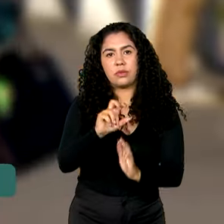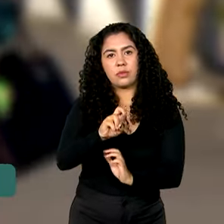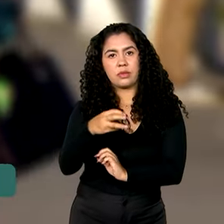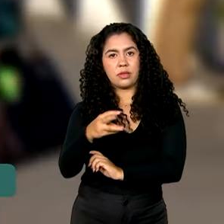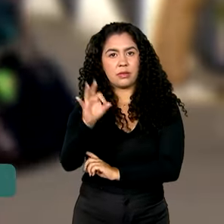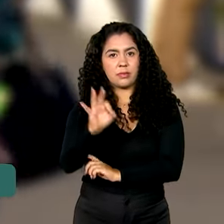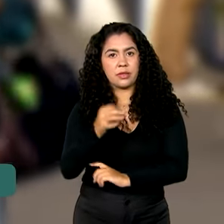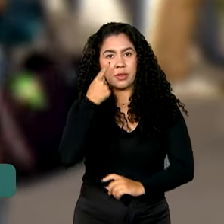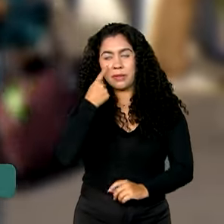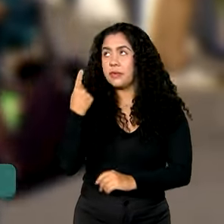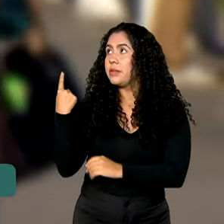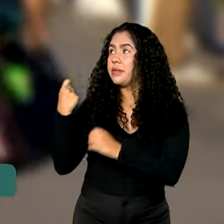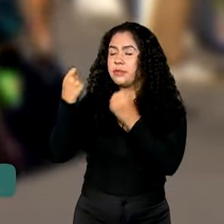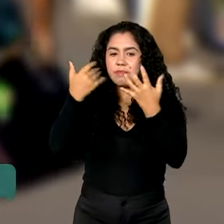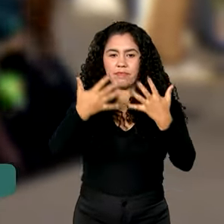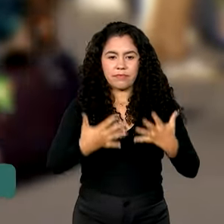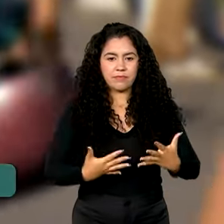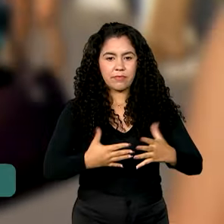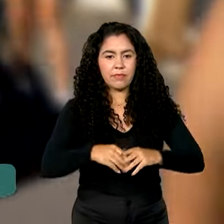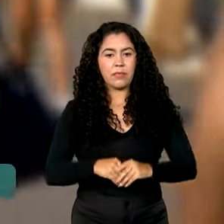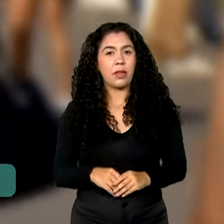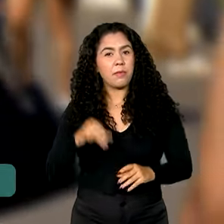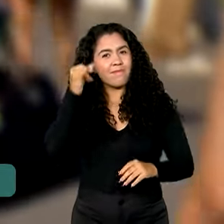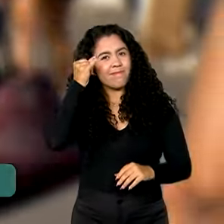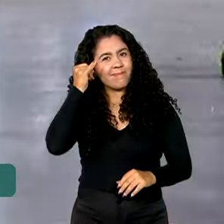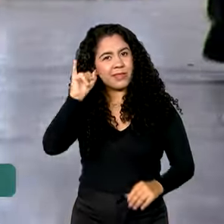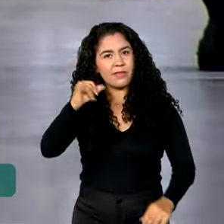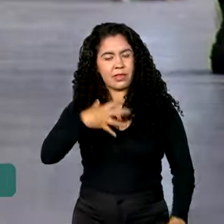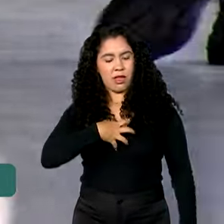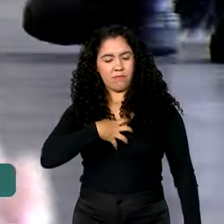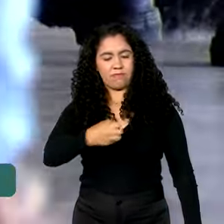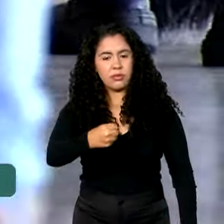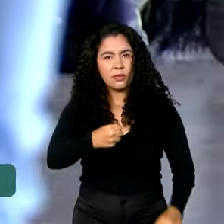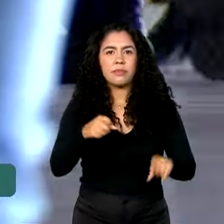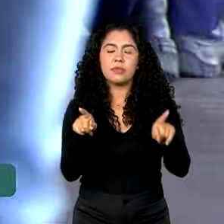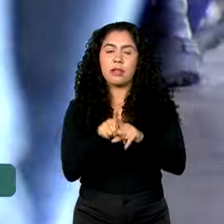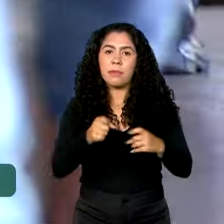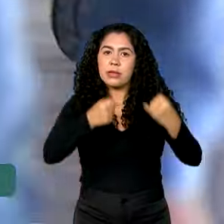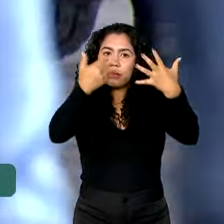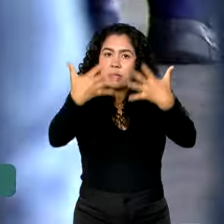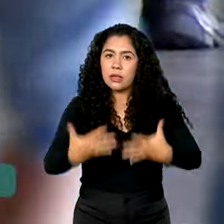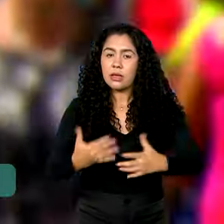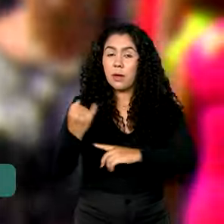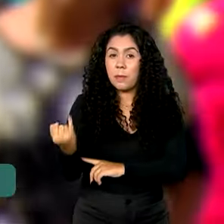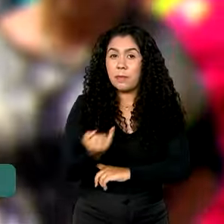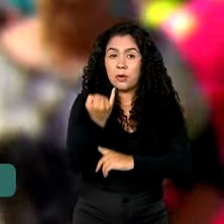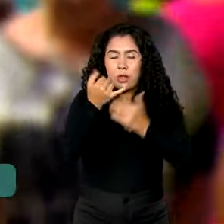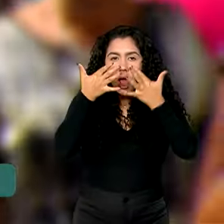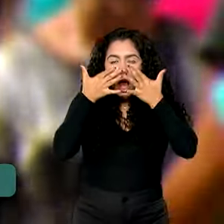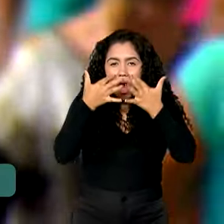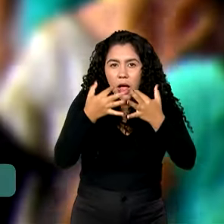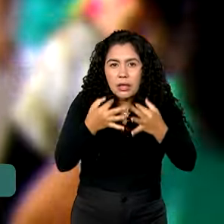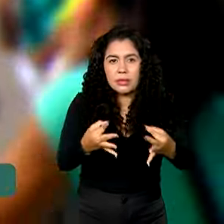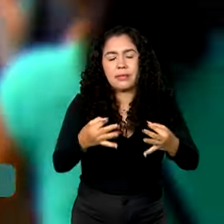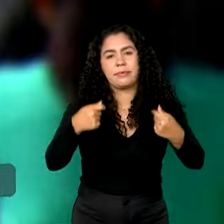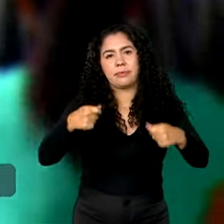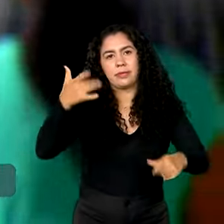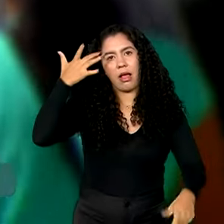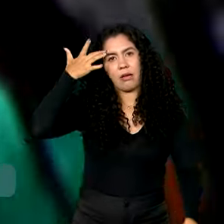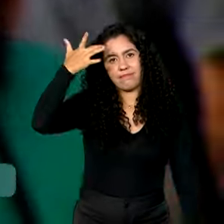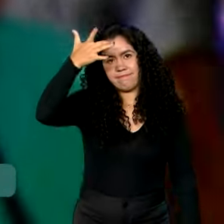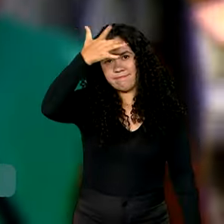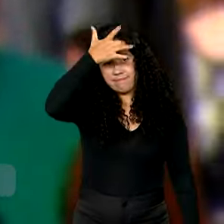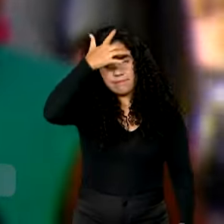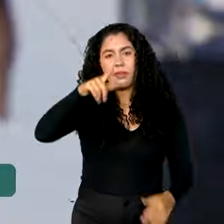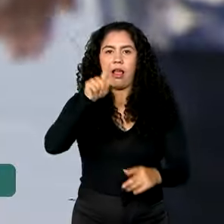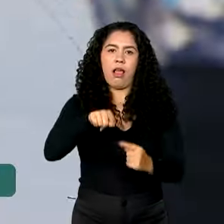53%. Prevenir o suicídio e reforçar a importância da atenção à saúde mental. Esses são